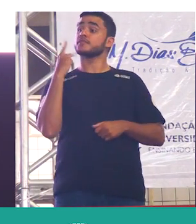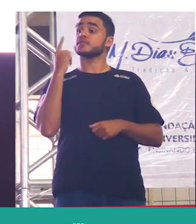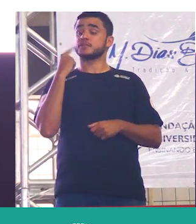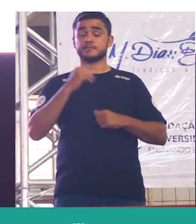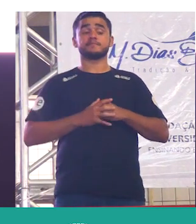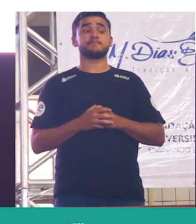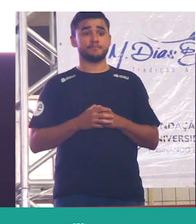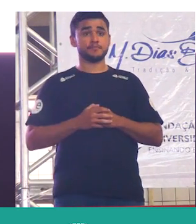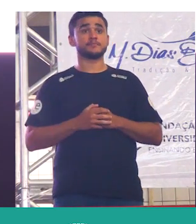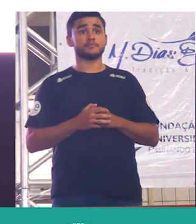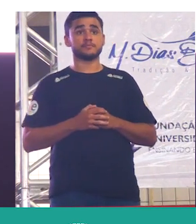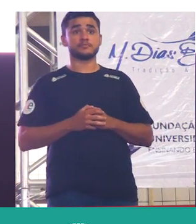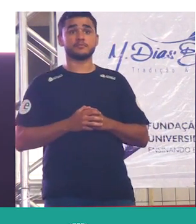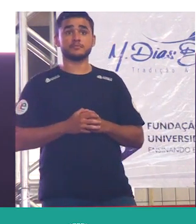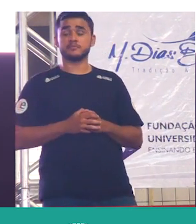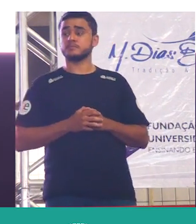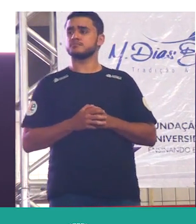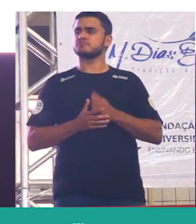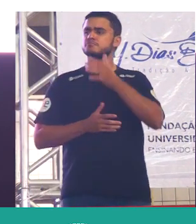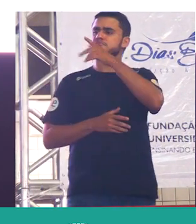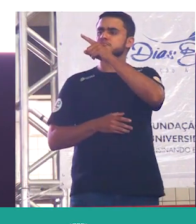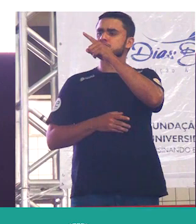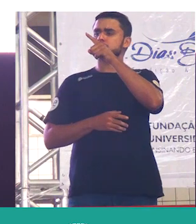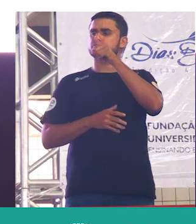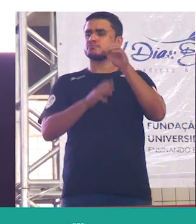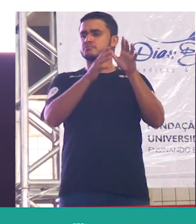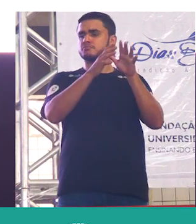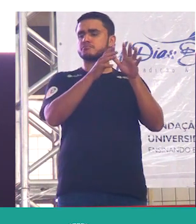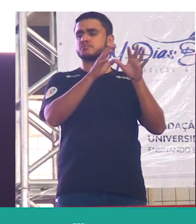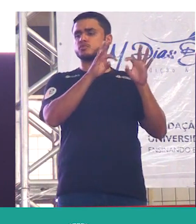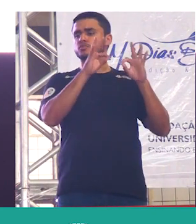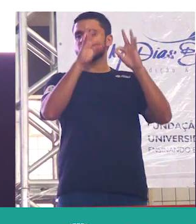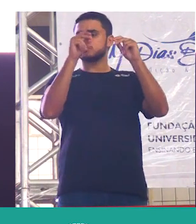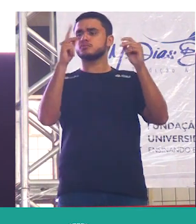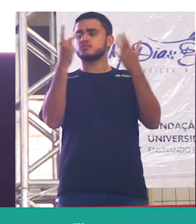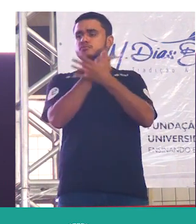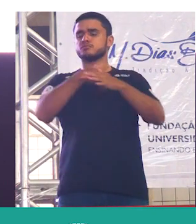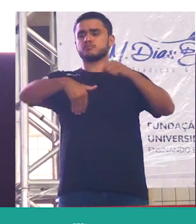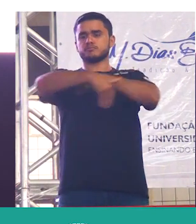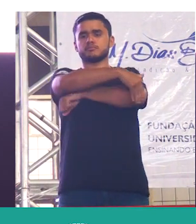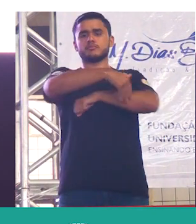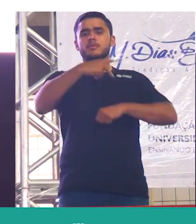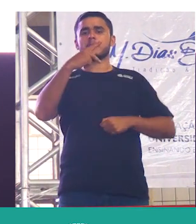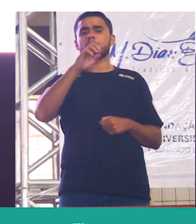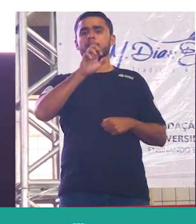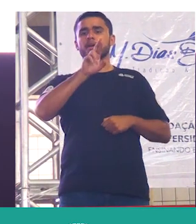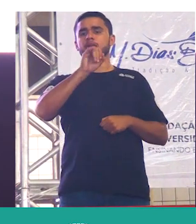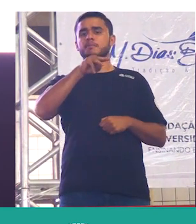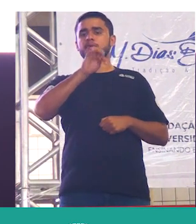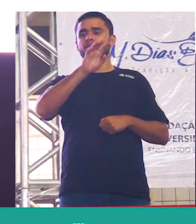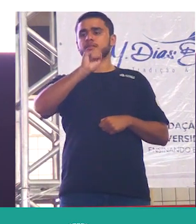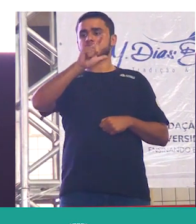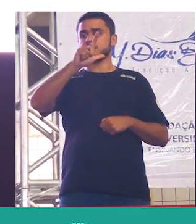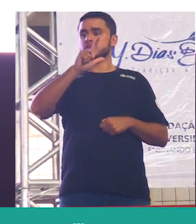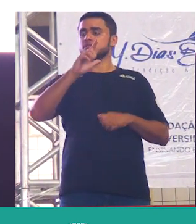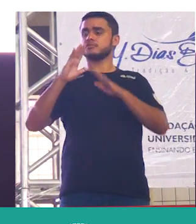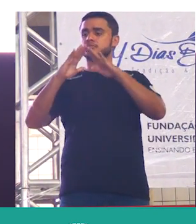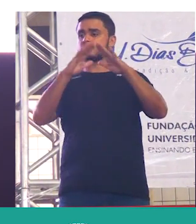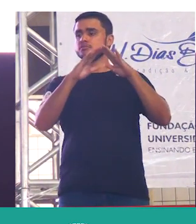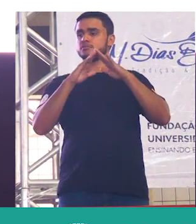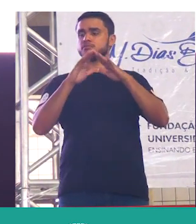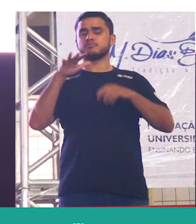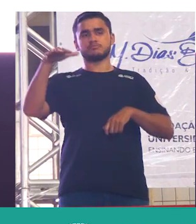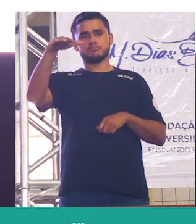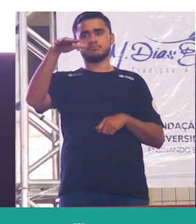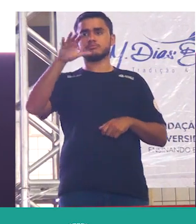tá? Nas imediações da perimetral ali, tá? Perto do Parque da Paz, da Chesf, por